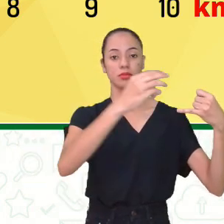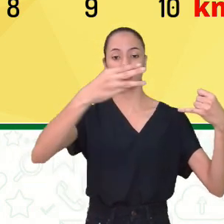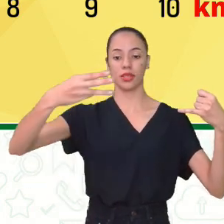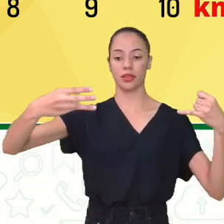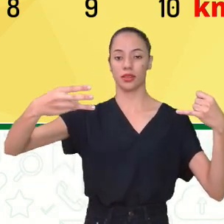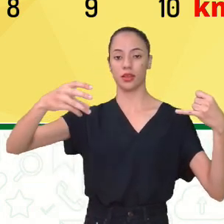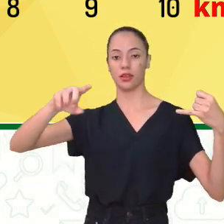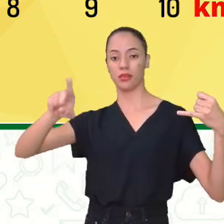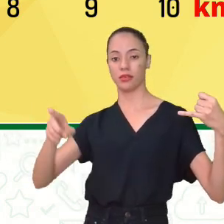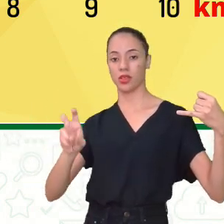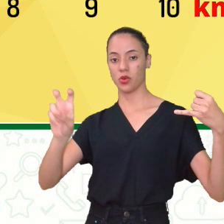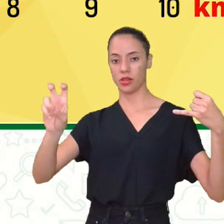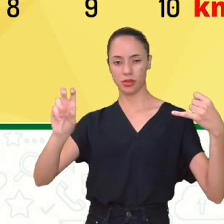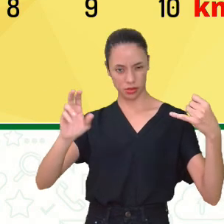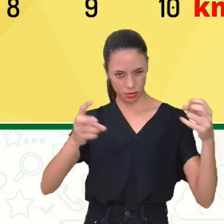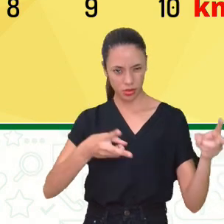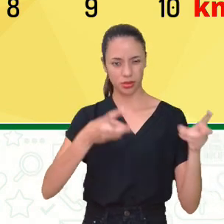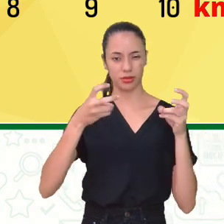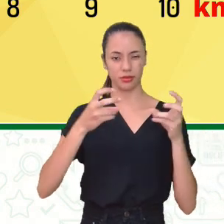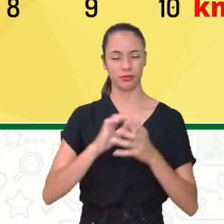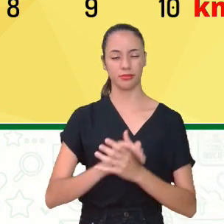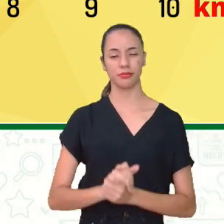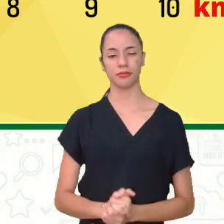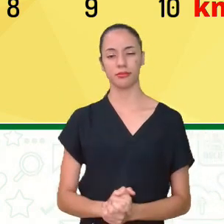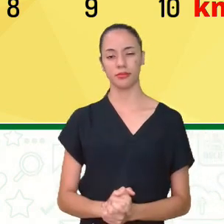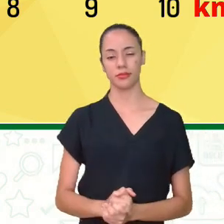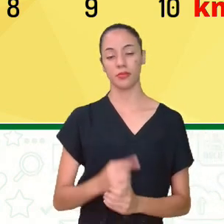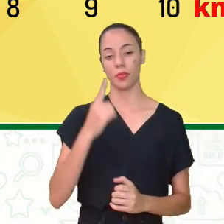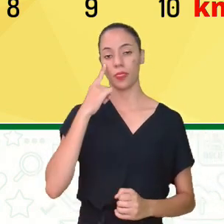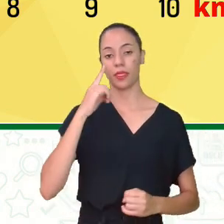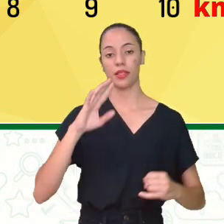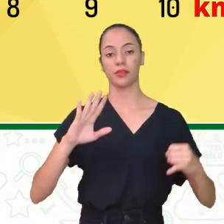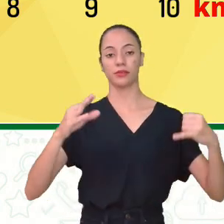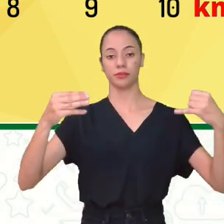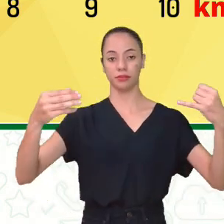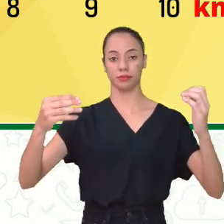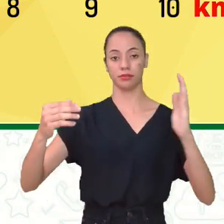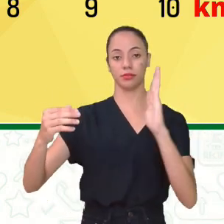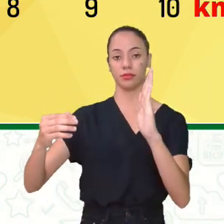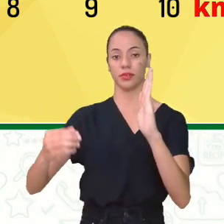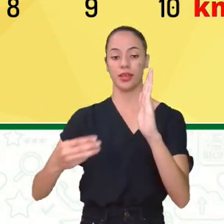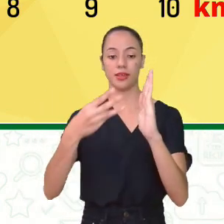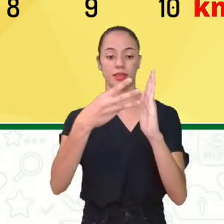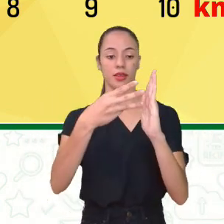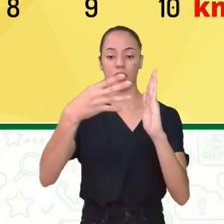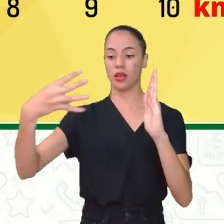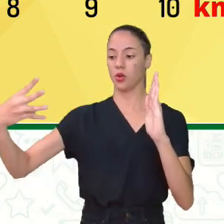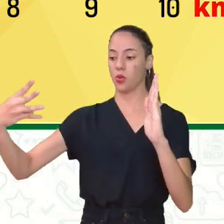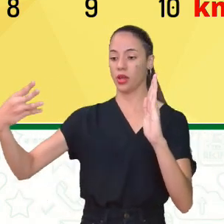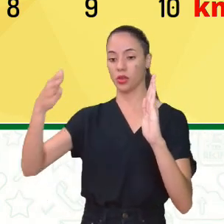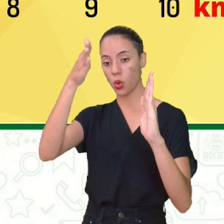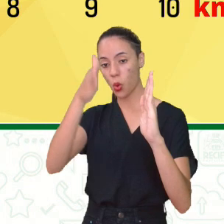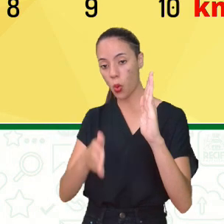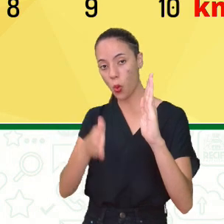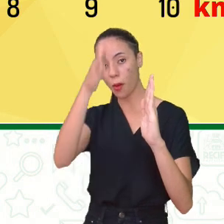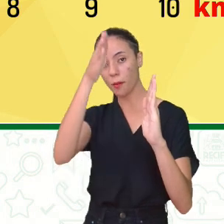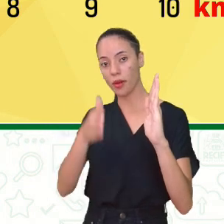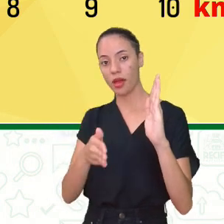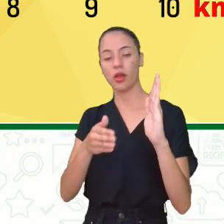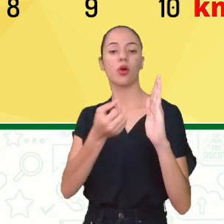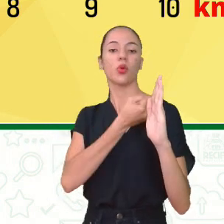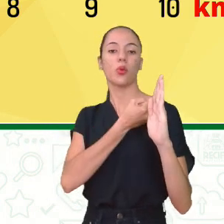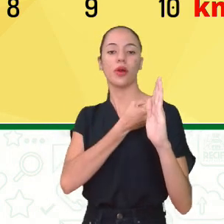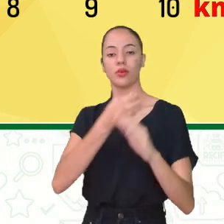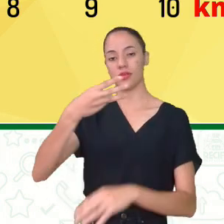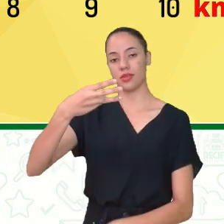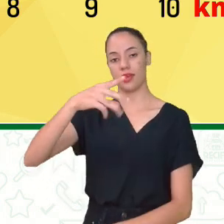3,5. Perceberam isso? Então, ali no meio, entre 3 e 4, está exatamente